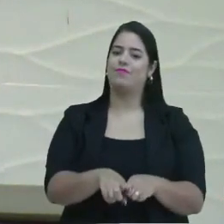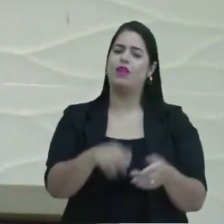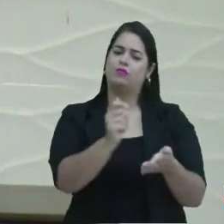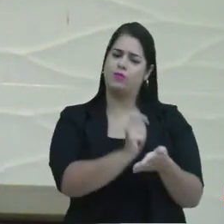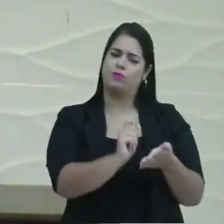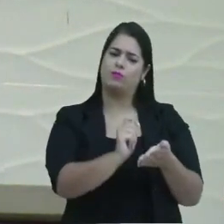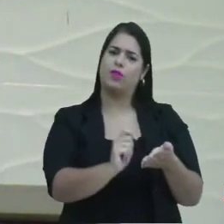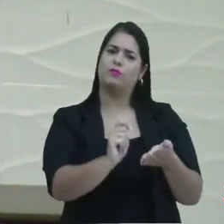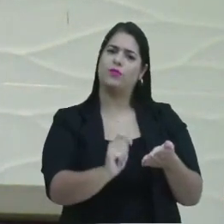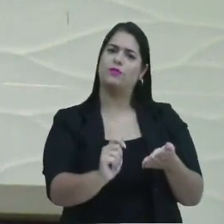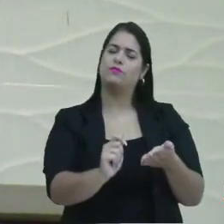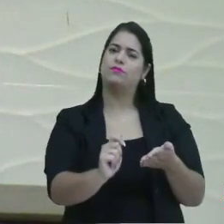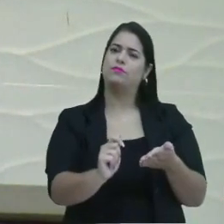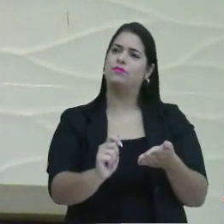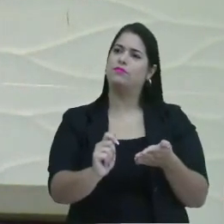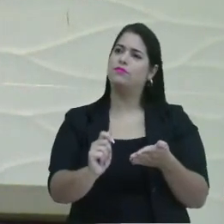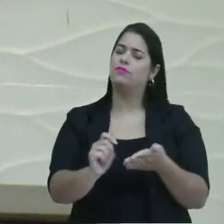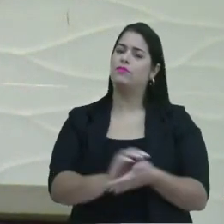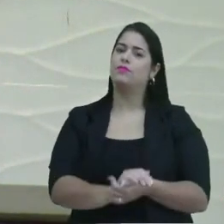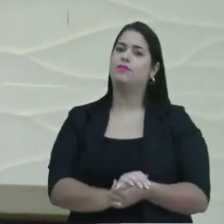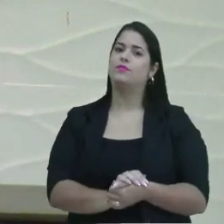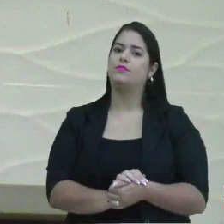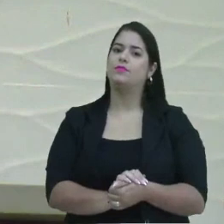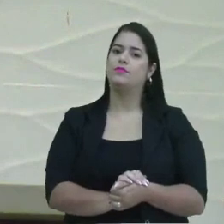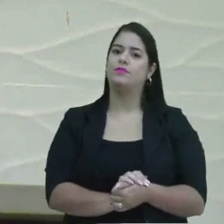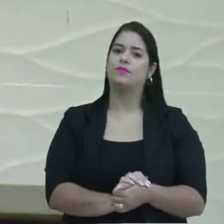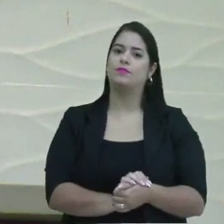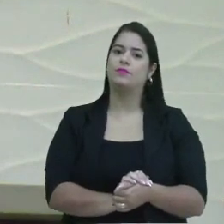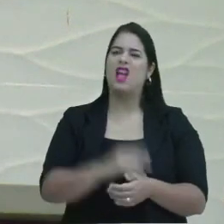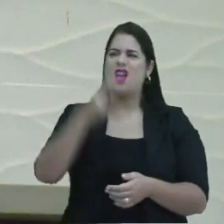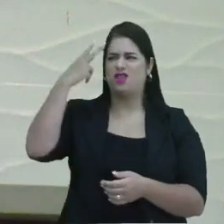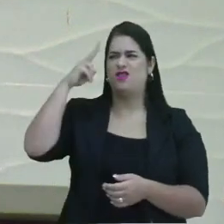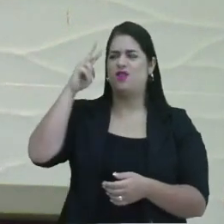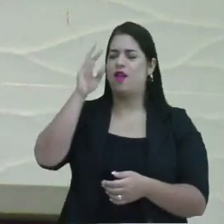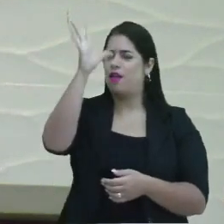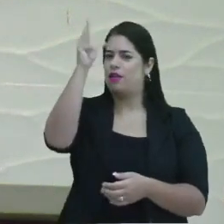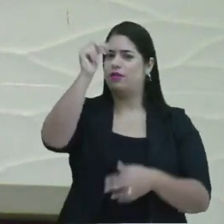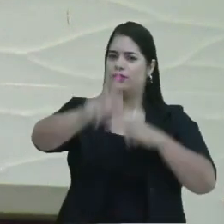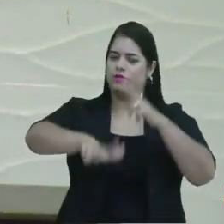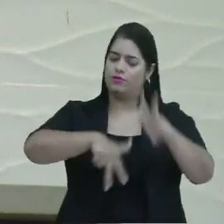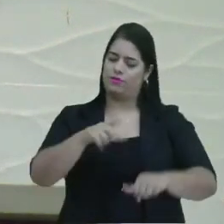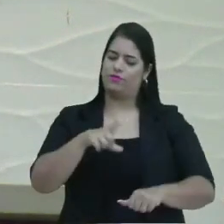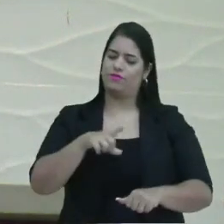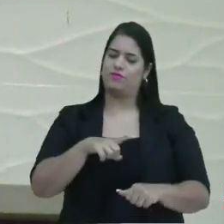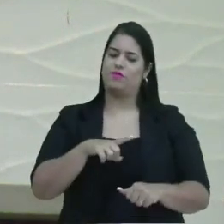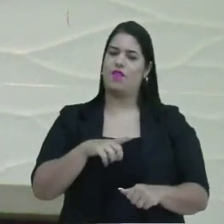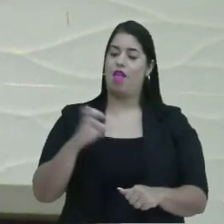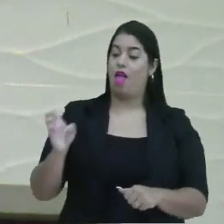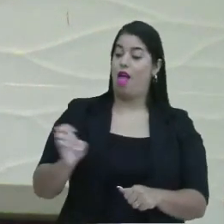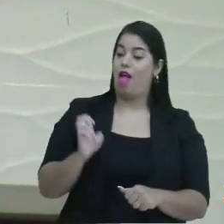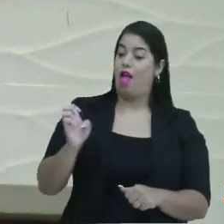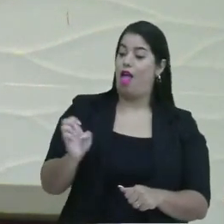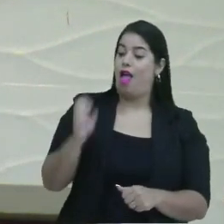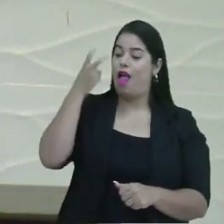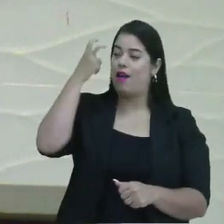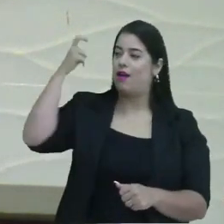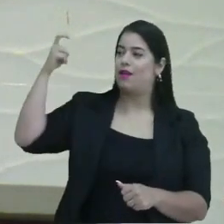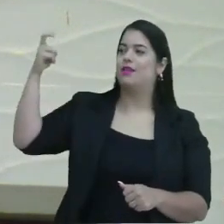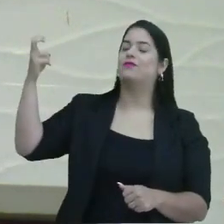e ilustrada, todo o conteúdo que o nosso município possui, um município rico em cultura.